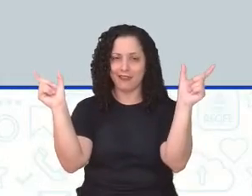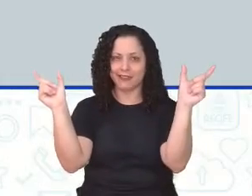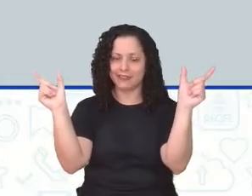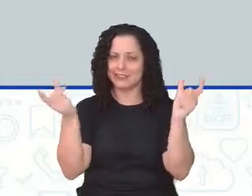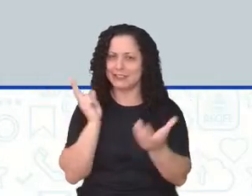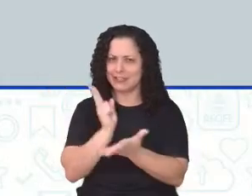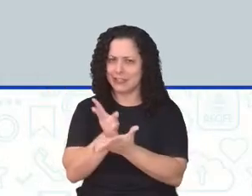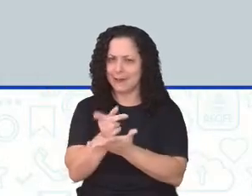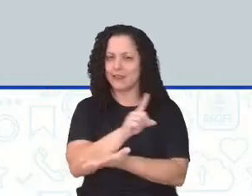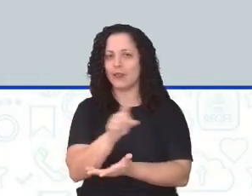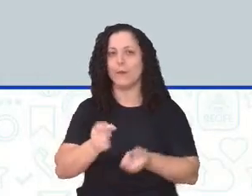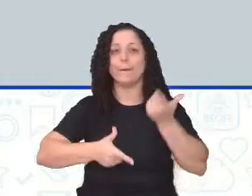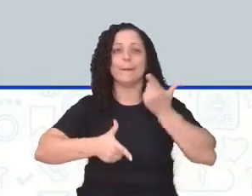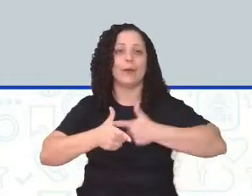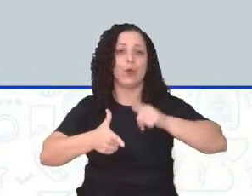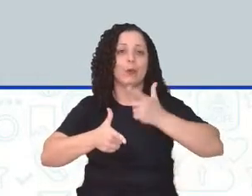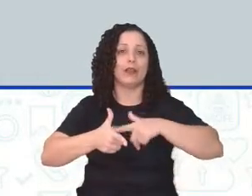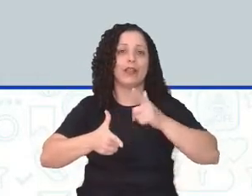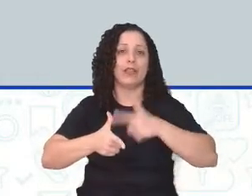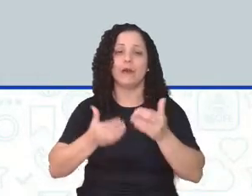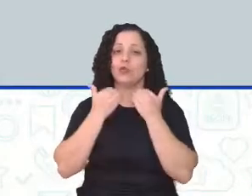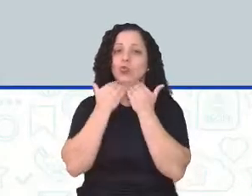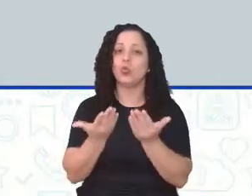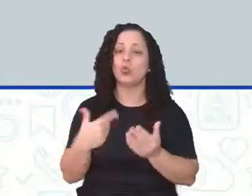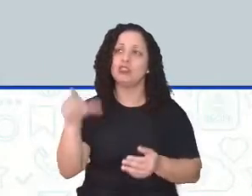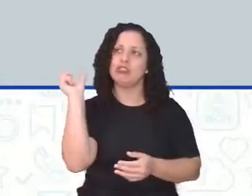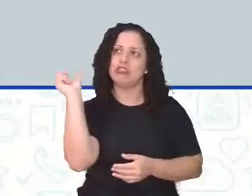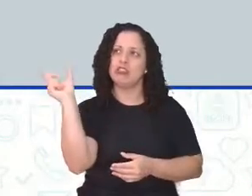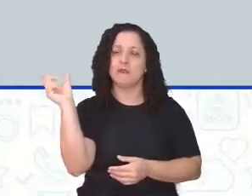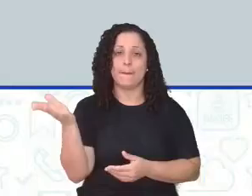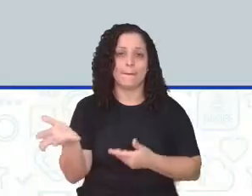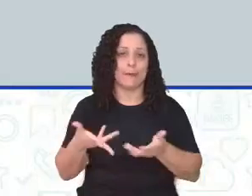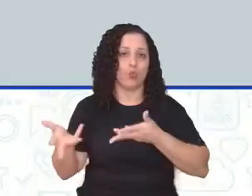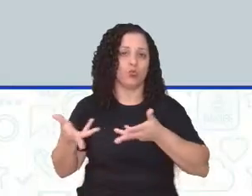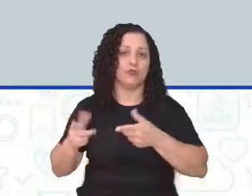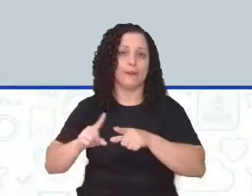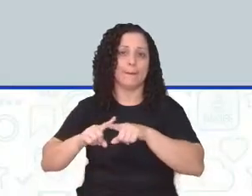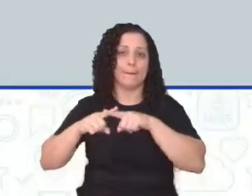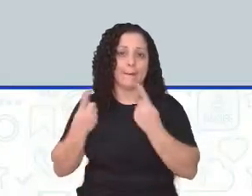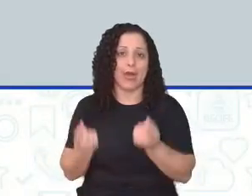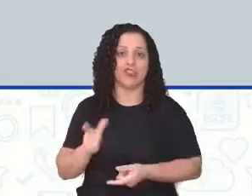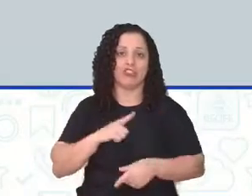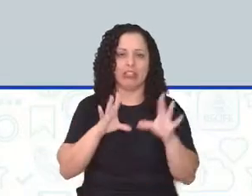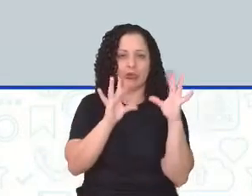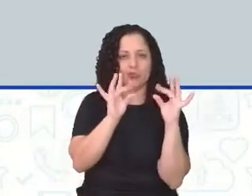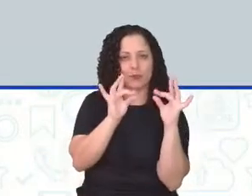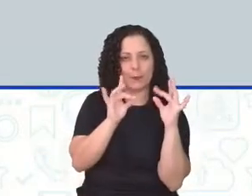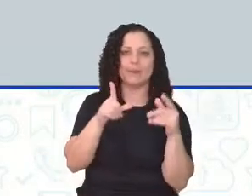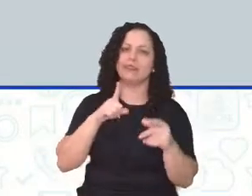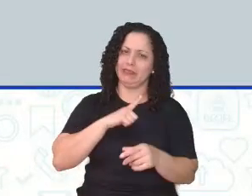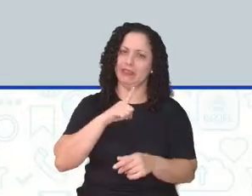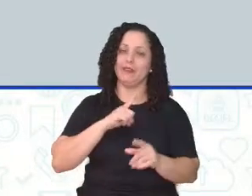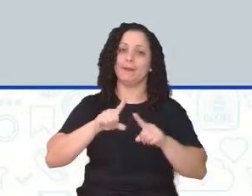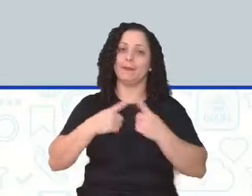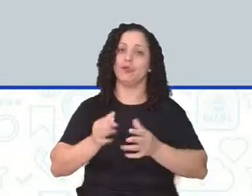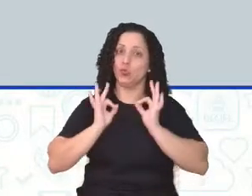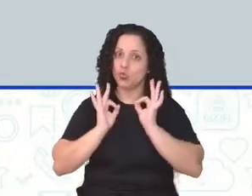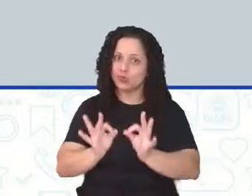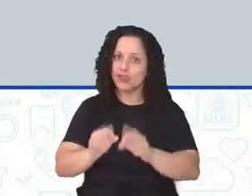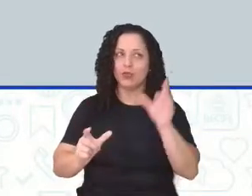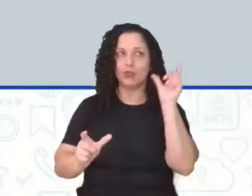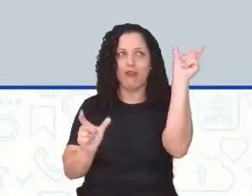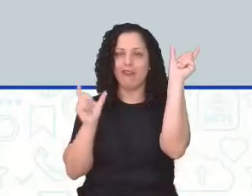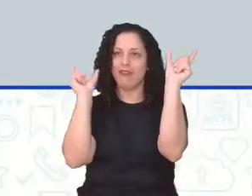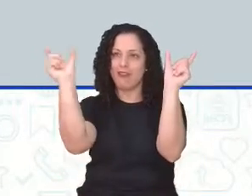que a pessoa tenha algum problema, não produza espermatozoide, mas ele tem o esperma. Mas o correto mesmo é